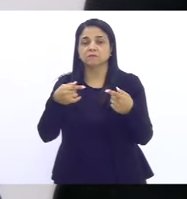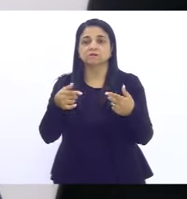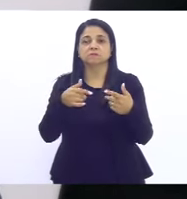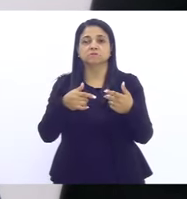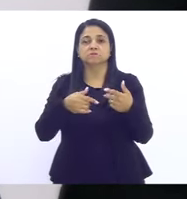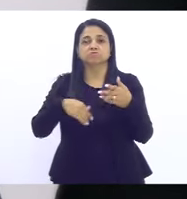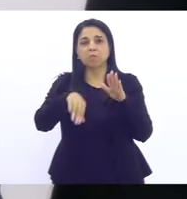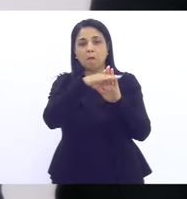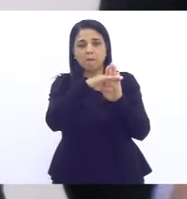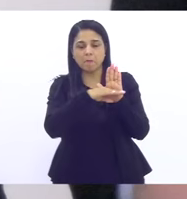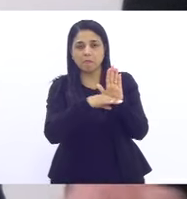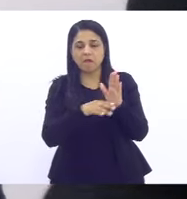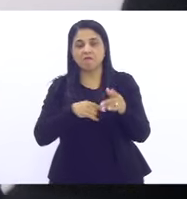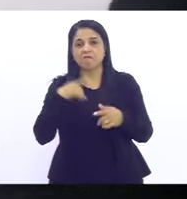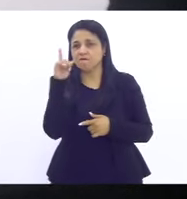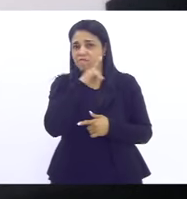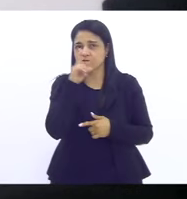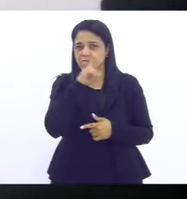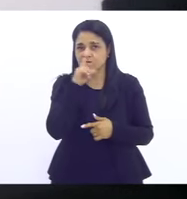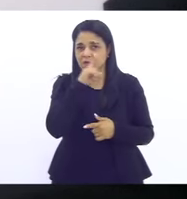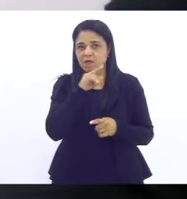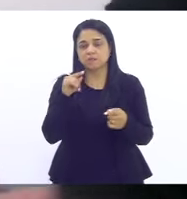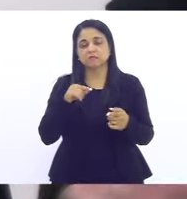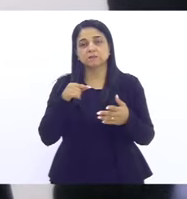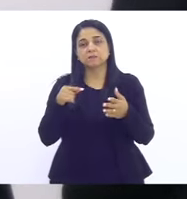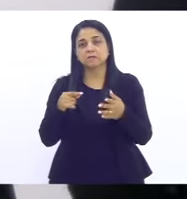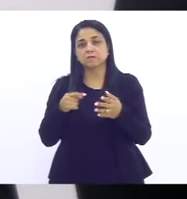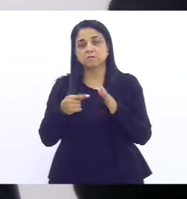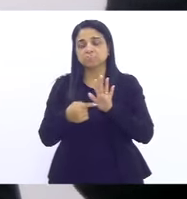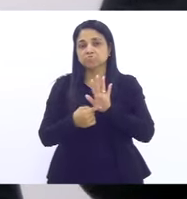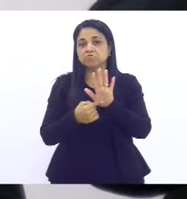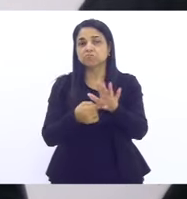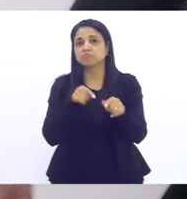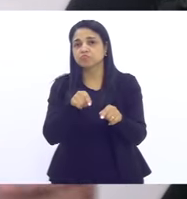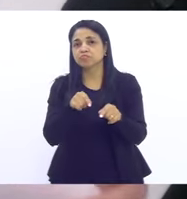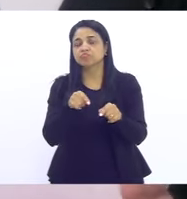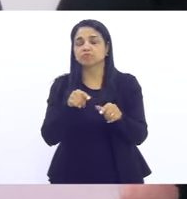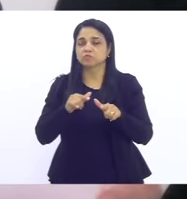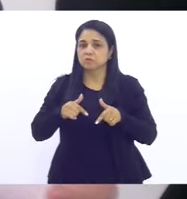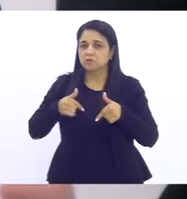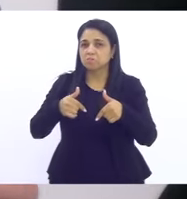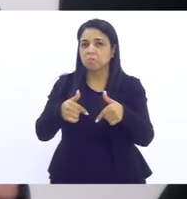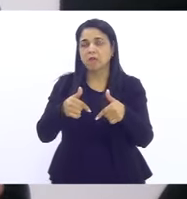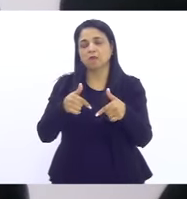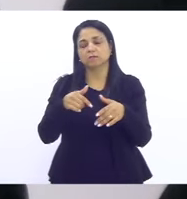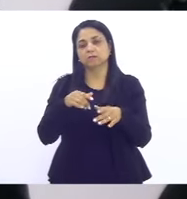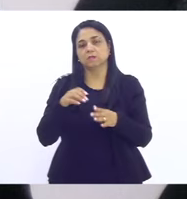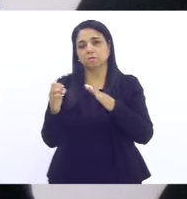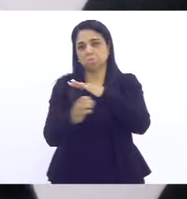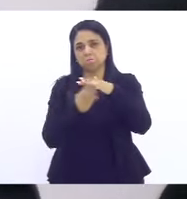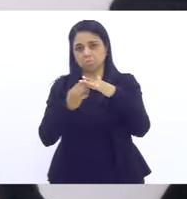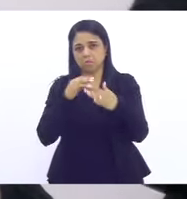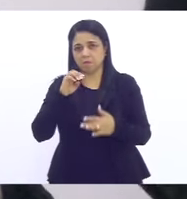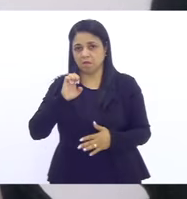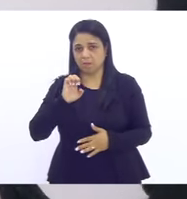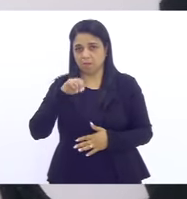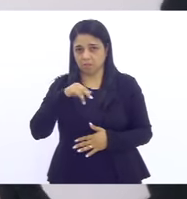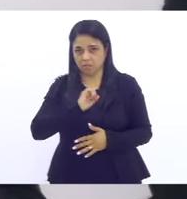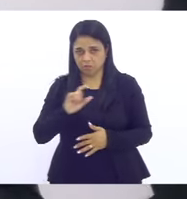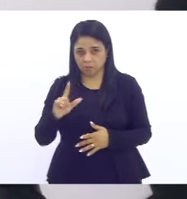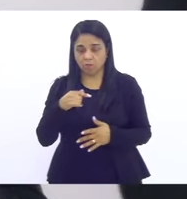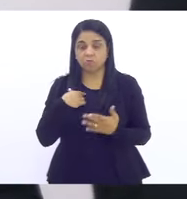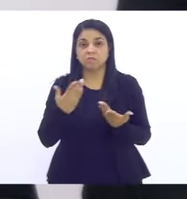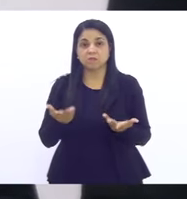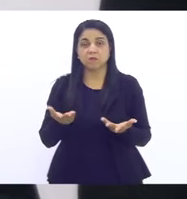decorrência das falhas recorrentes e dos indicadores pífios de desempenho da distribuidora. Como se isso não